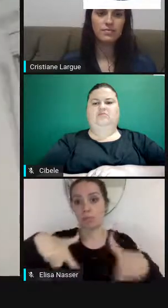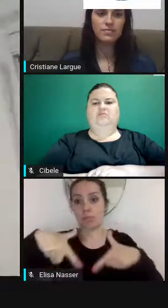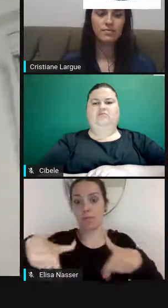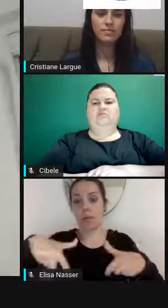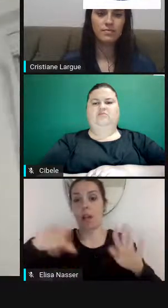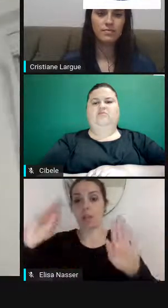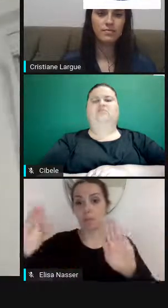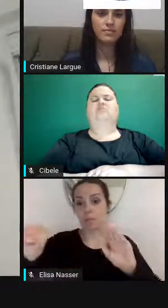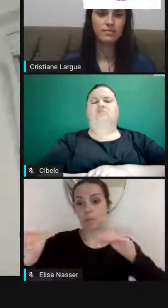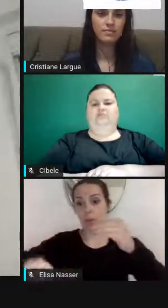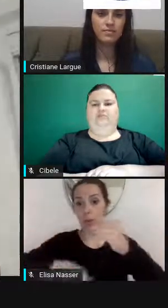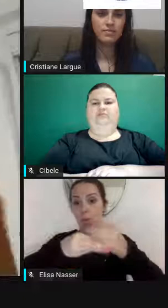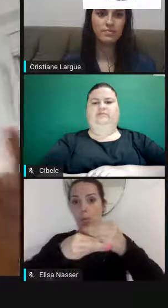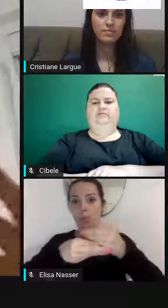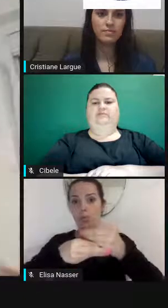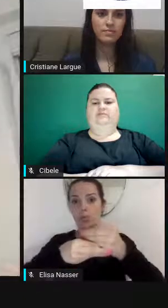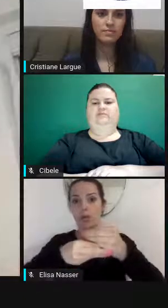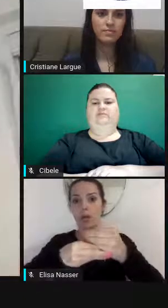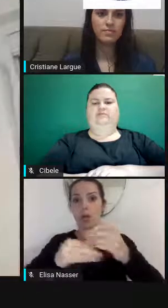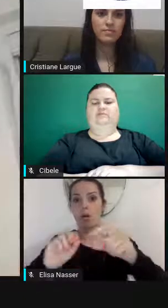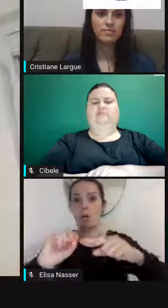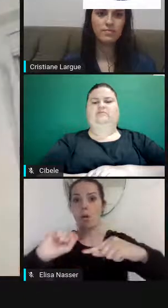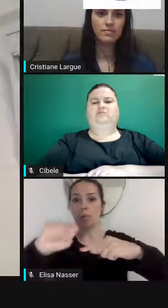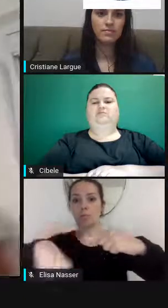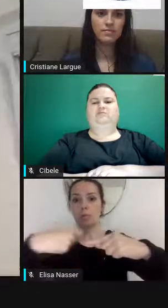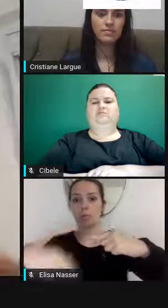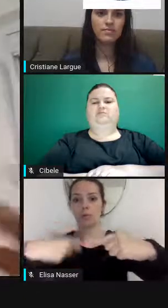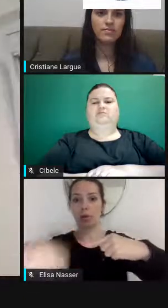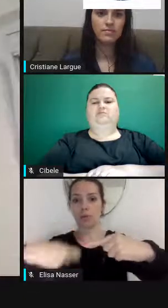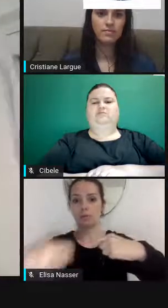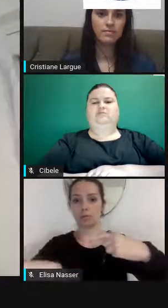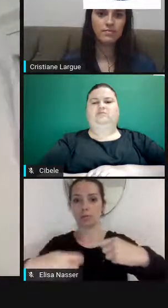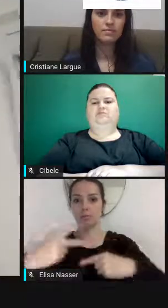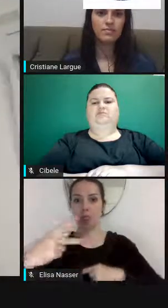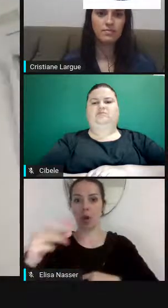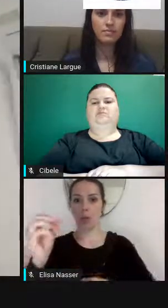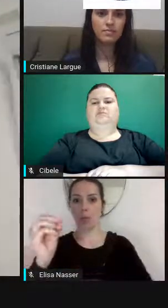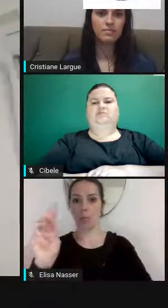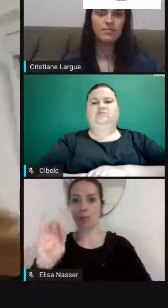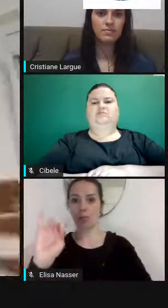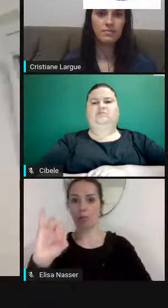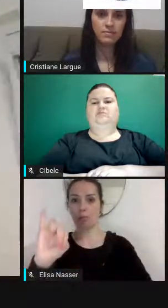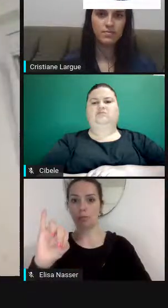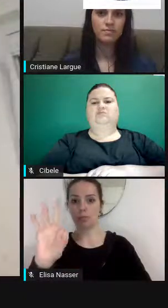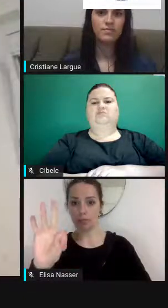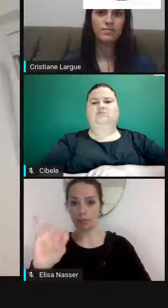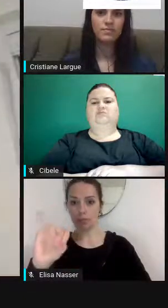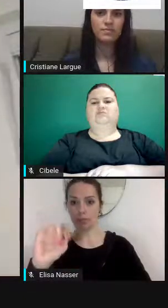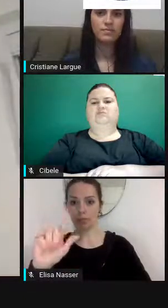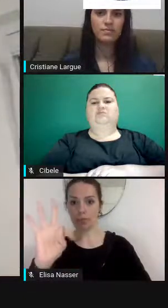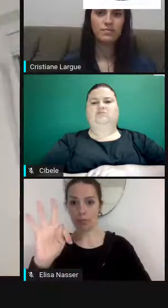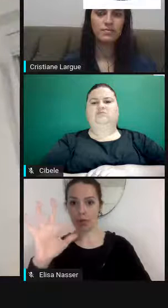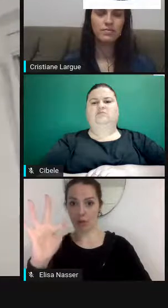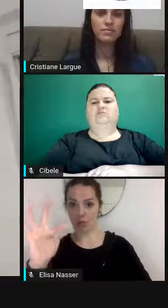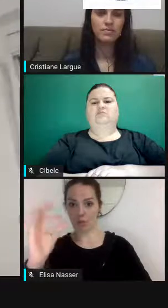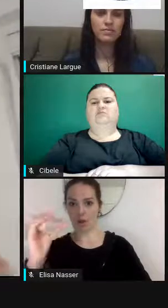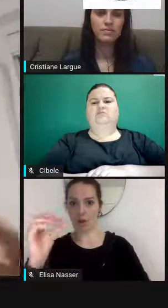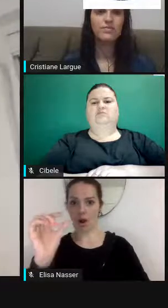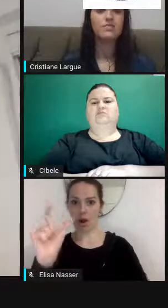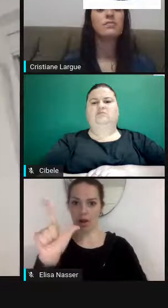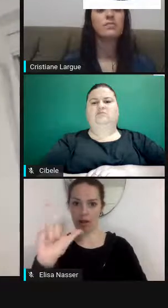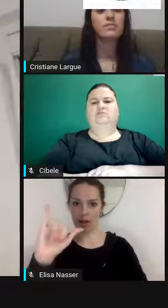a gente pode pá a investir numa infraestrutura né Depois de ter um certo fatura mesmo investindo num depósito